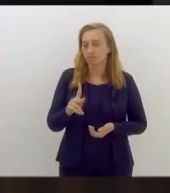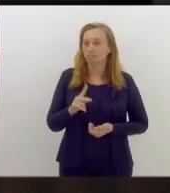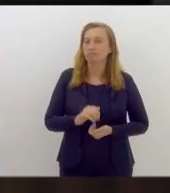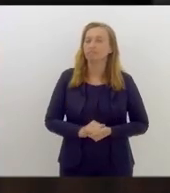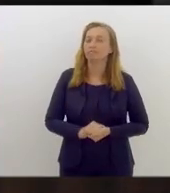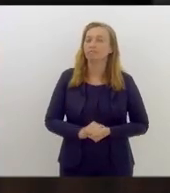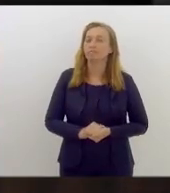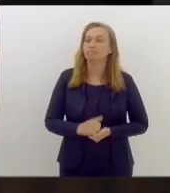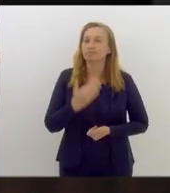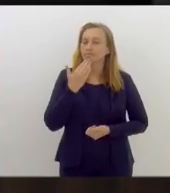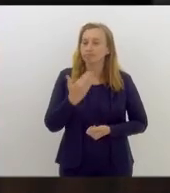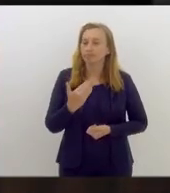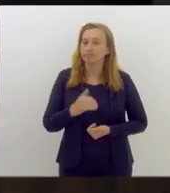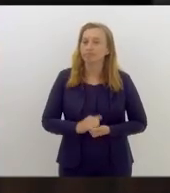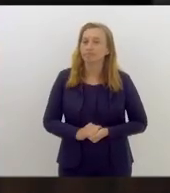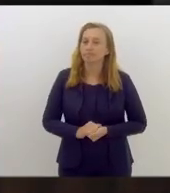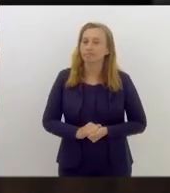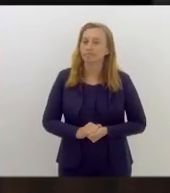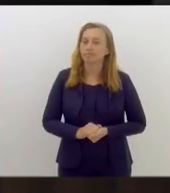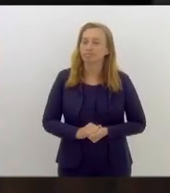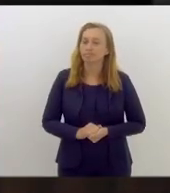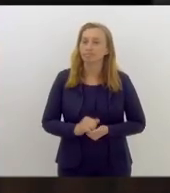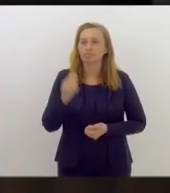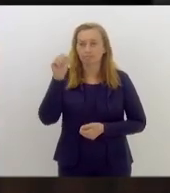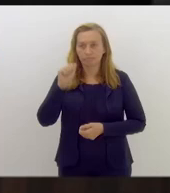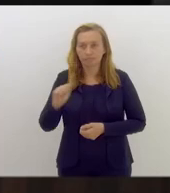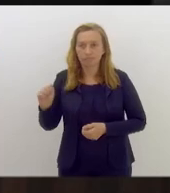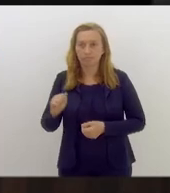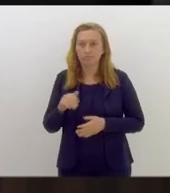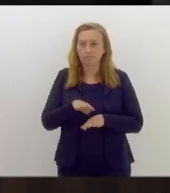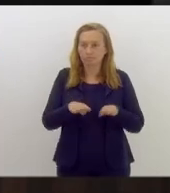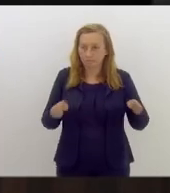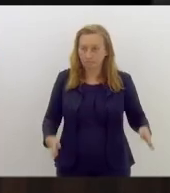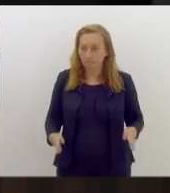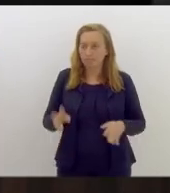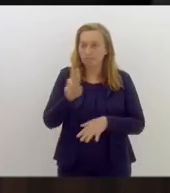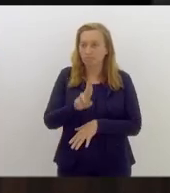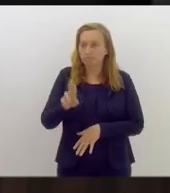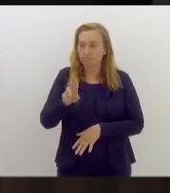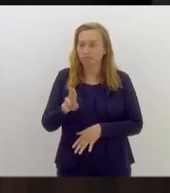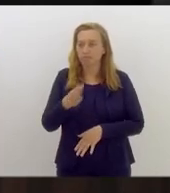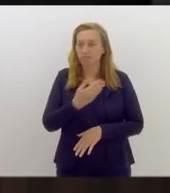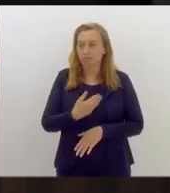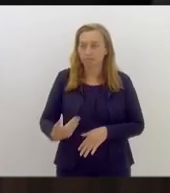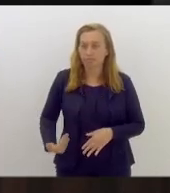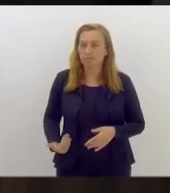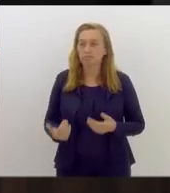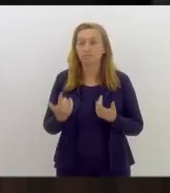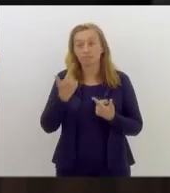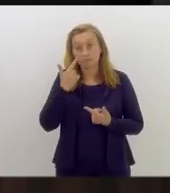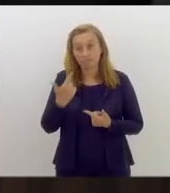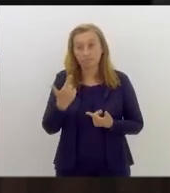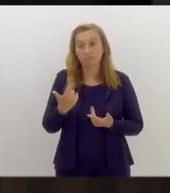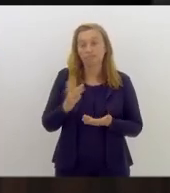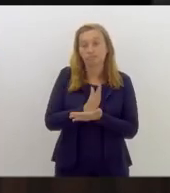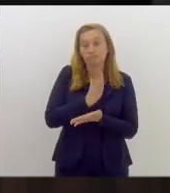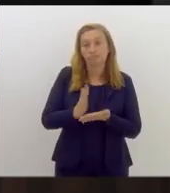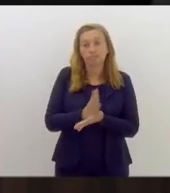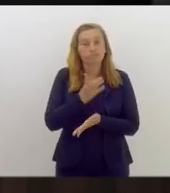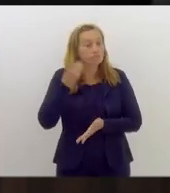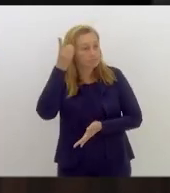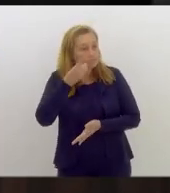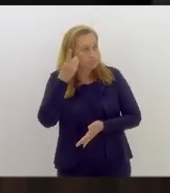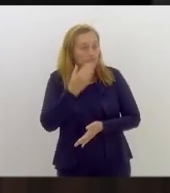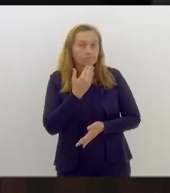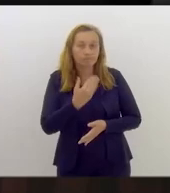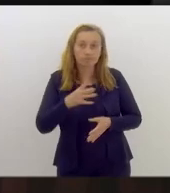Então, pedir a assessoria da mesa para, quando for utilidade pública, certificar, porque às vezes o deputado pede, eu faço a inclusão,